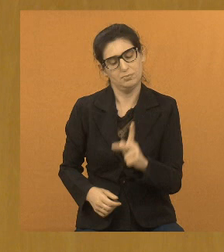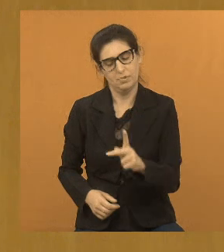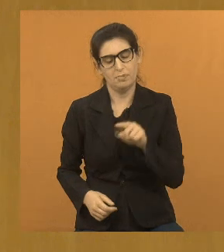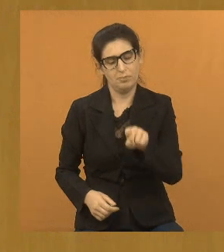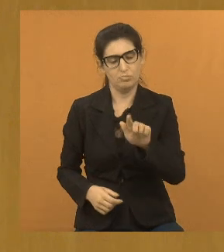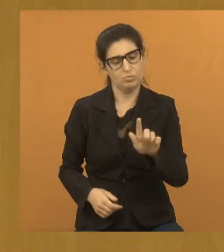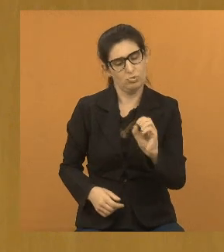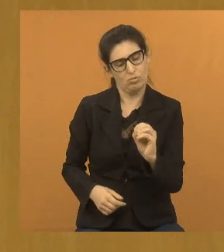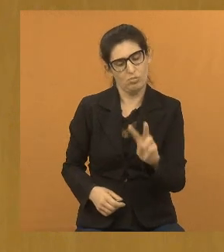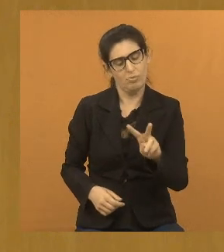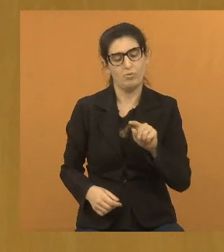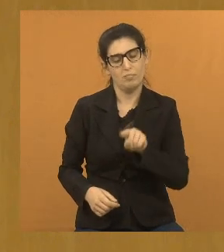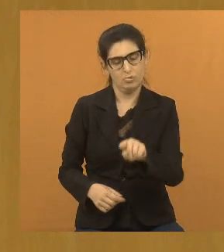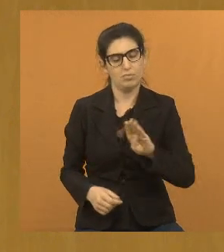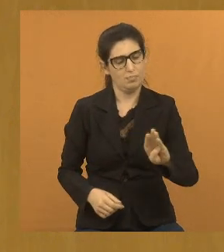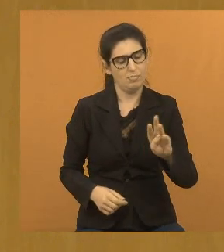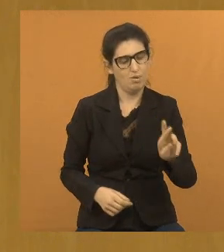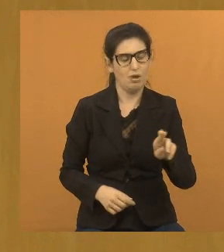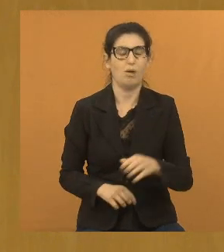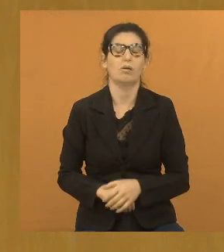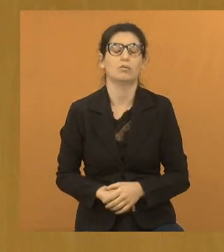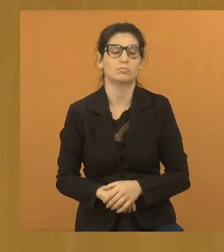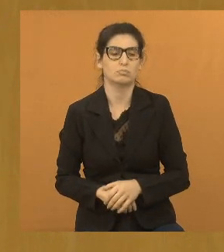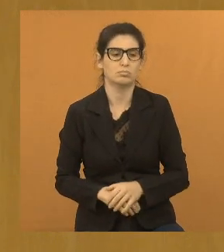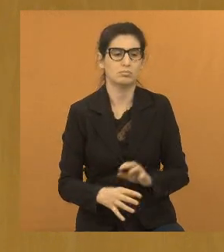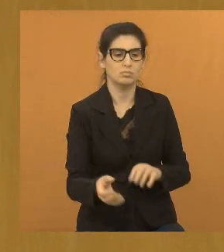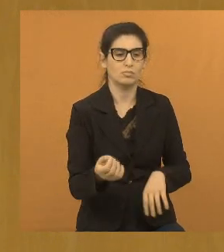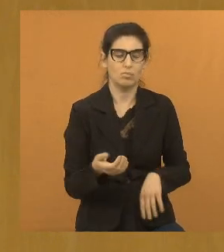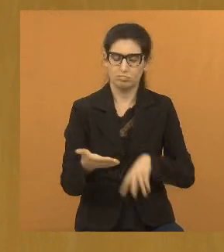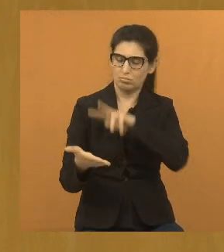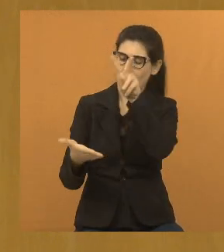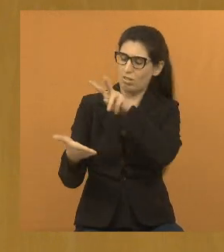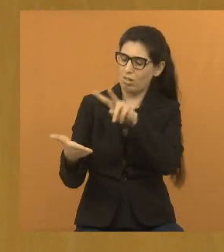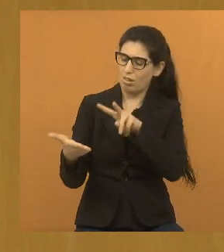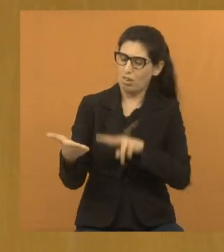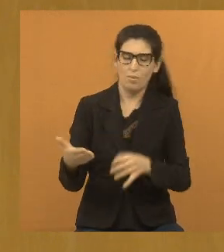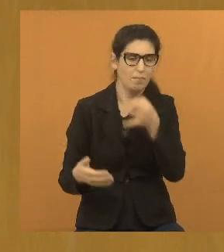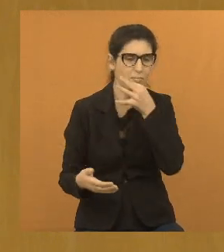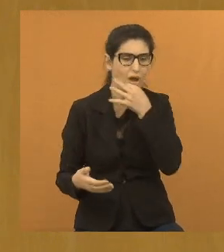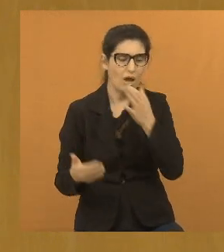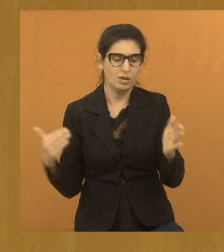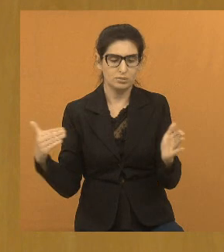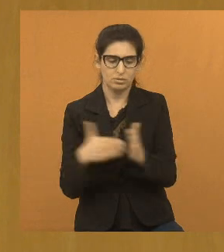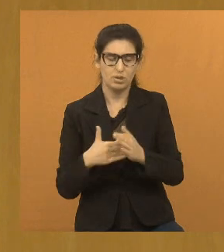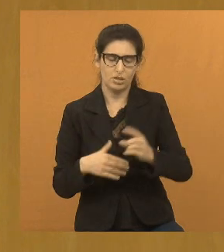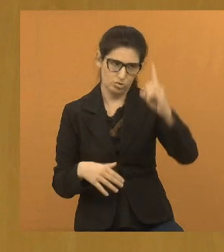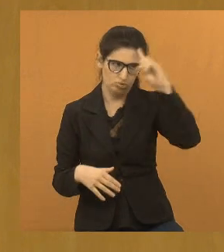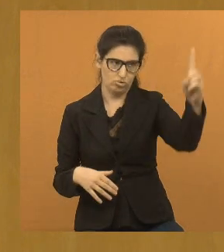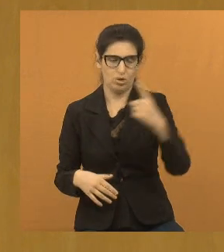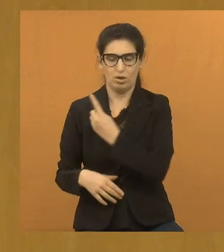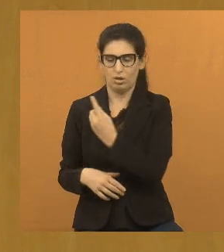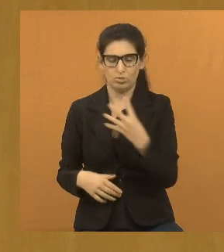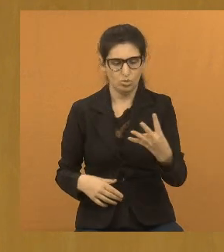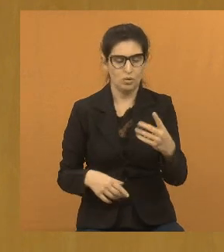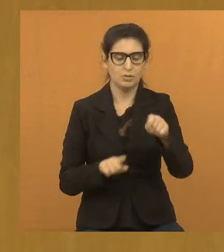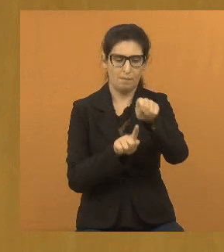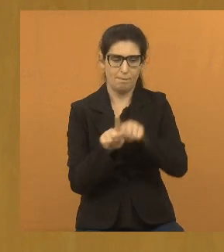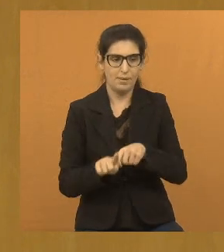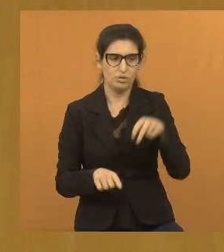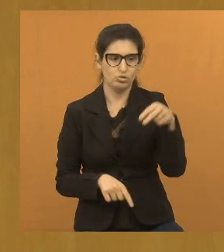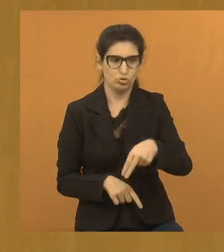@jacareí.sp.gov.br. Estaremos recebendo essas contribuições até o dia 14 de novembro